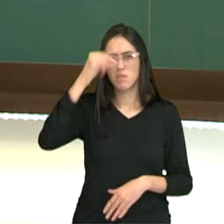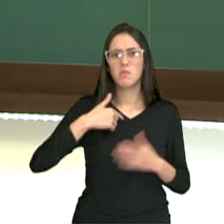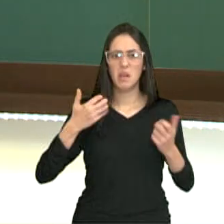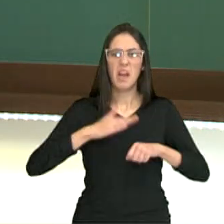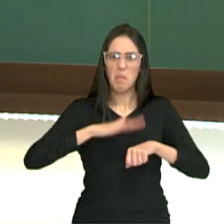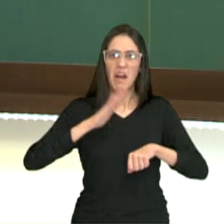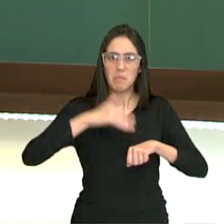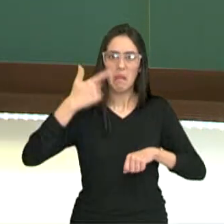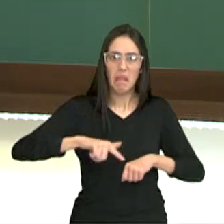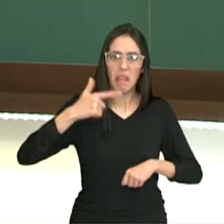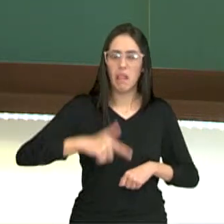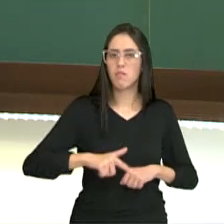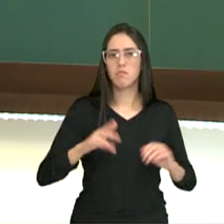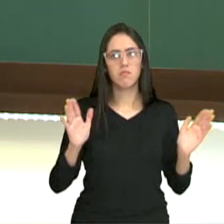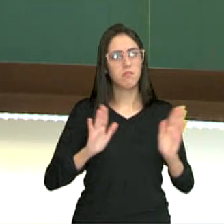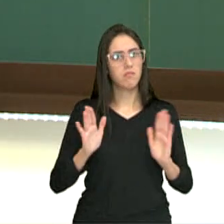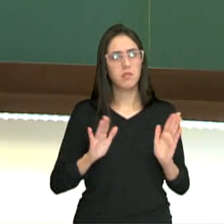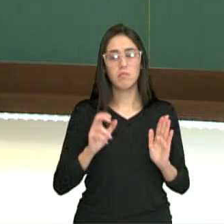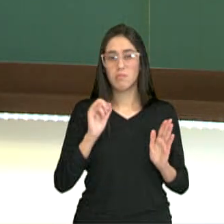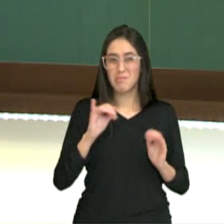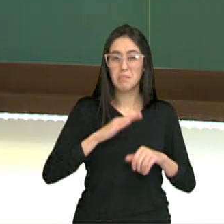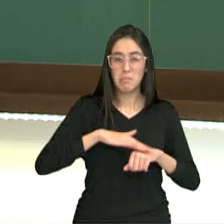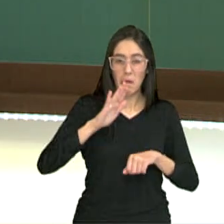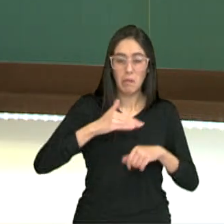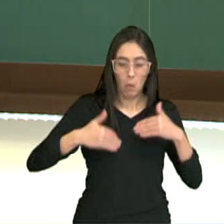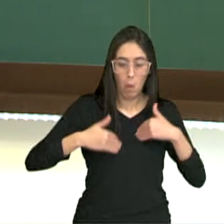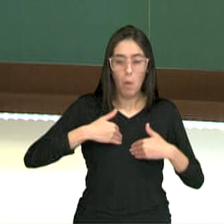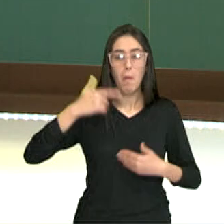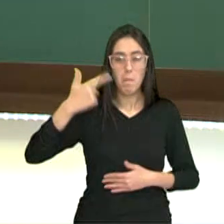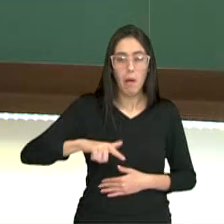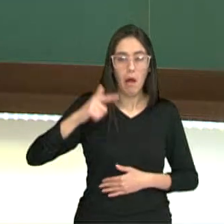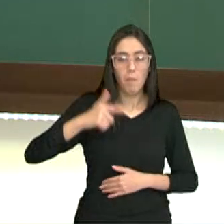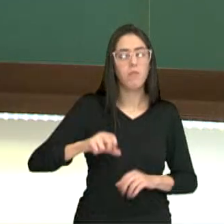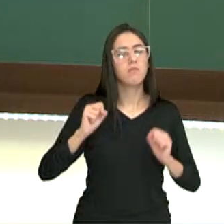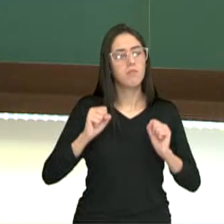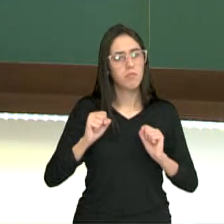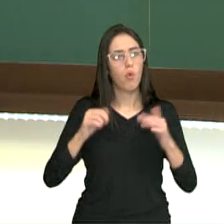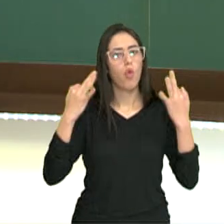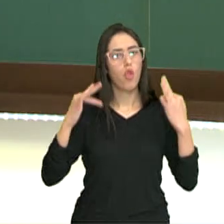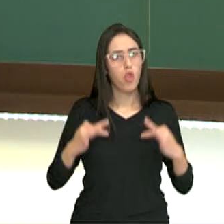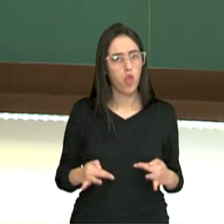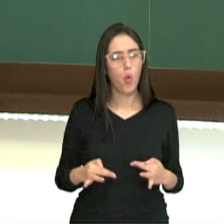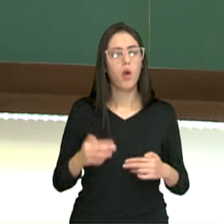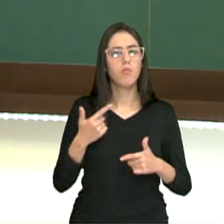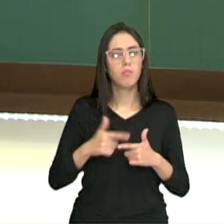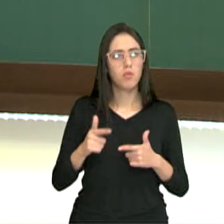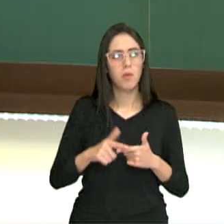do limite. Porque forçar além do limite do teu corpo pode te trazer alguma lesão e